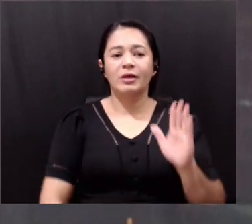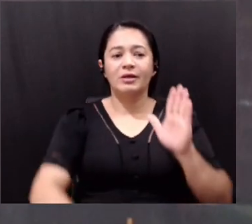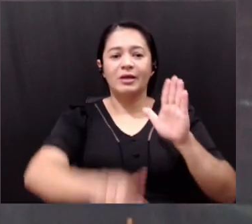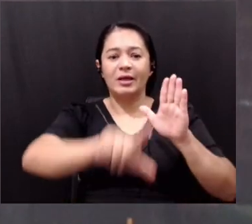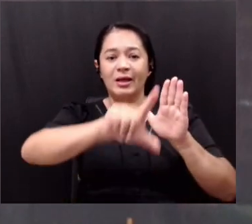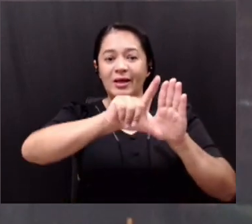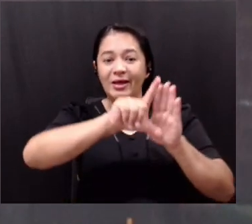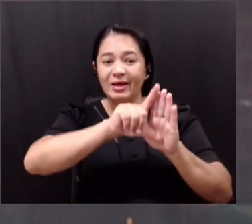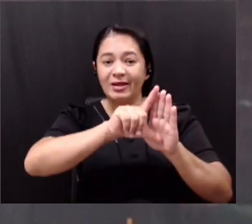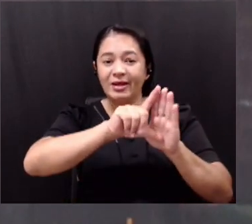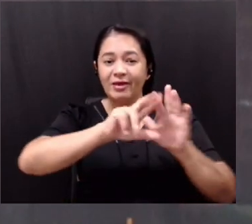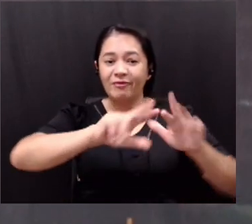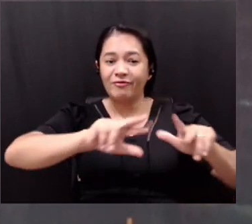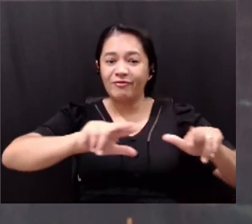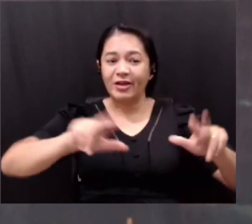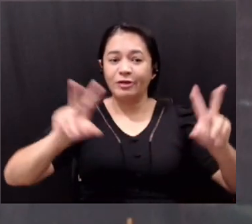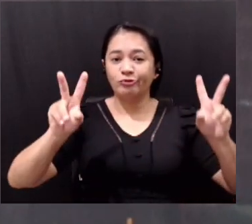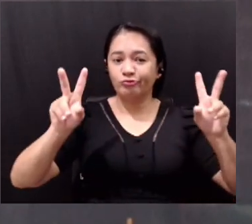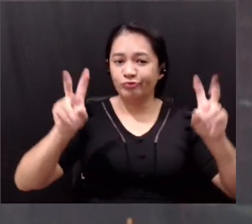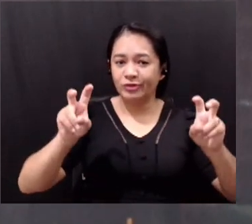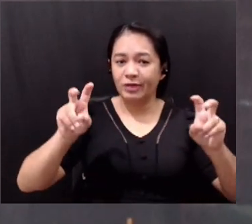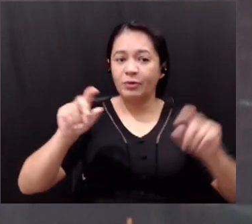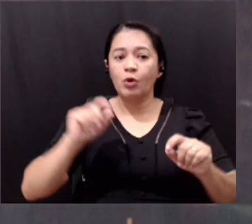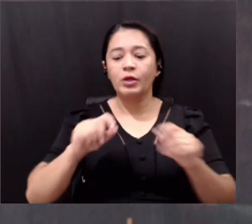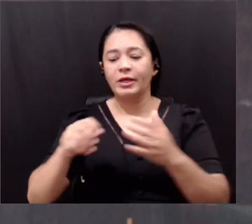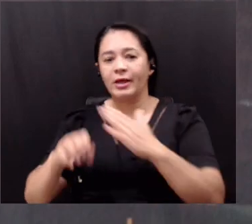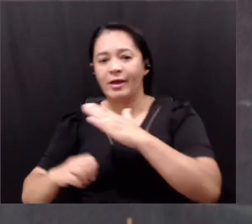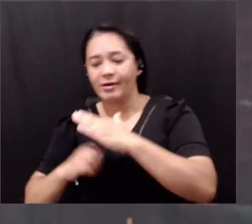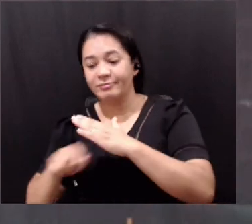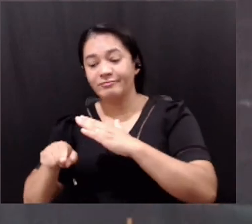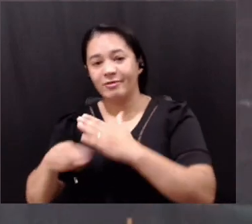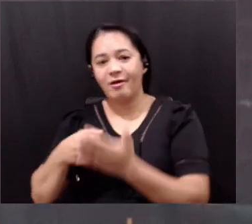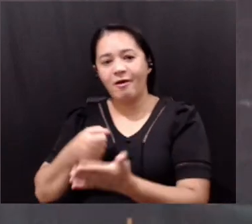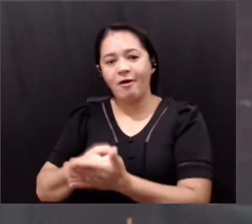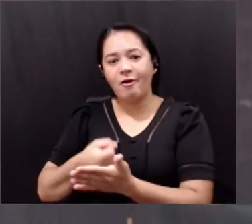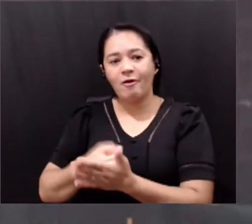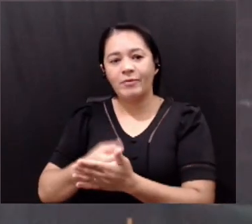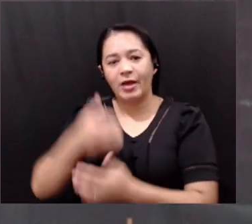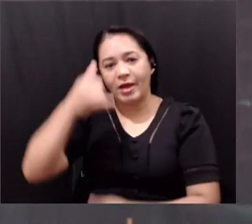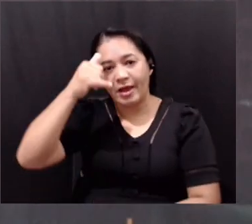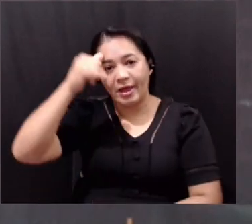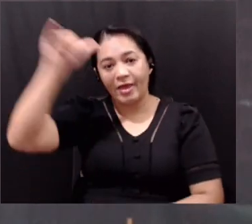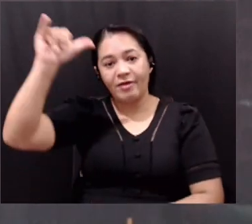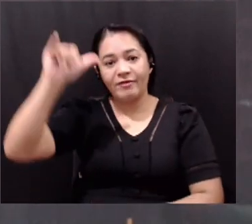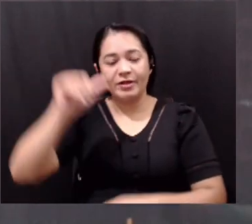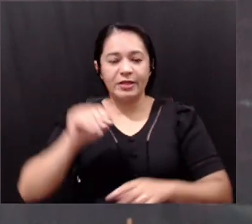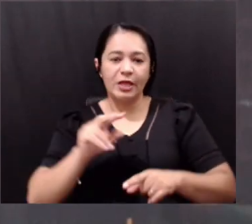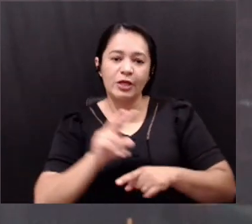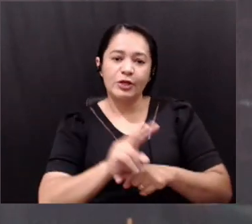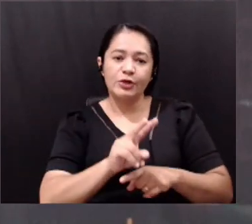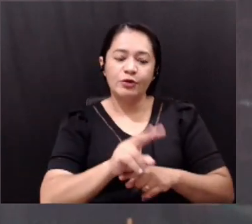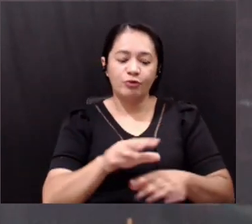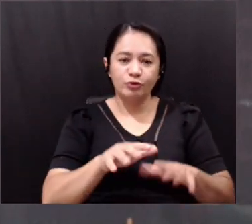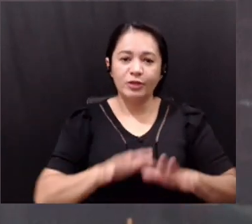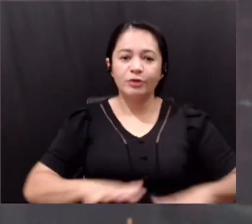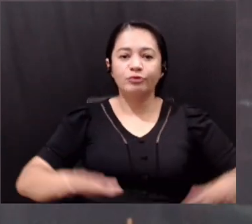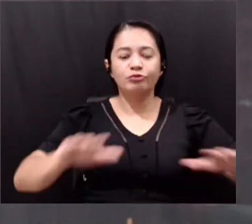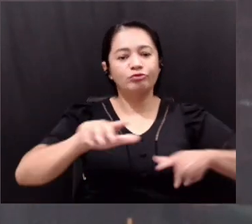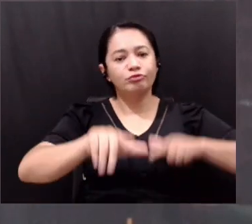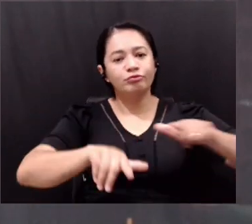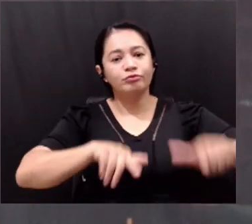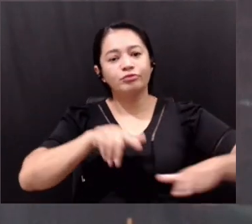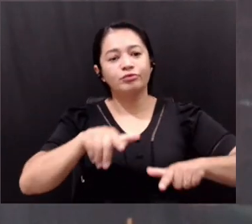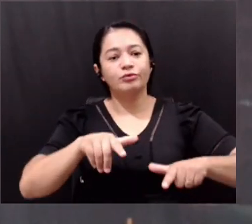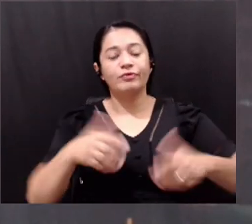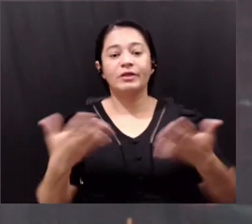no sentido de obrigar as empresas a prevenirem e cuidarem do seu ambiente de trabalho. Inclusive agora,